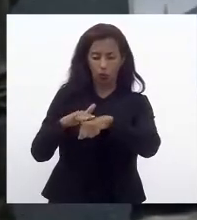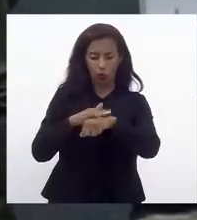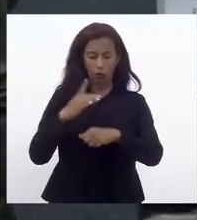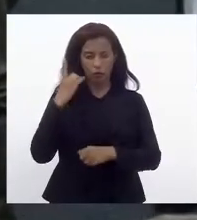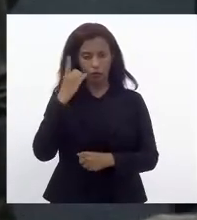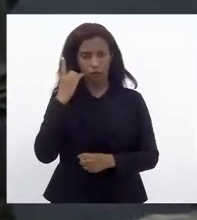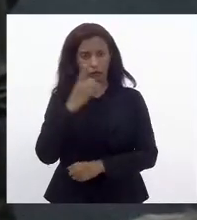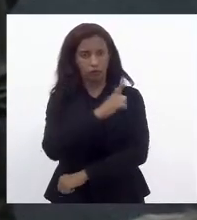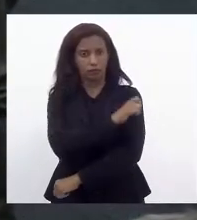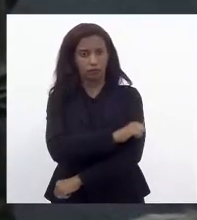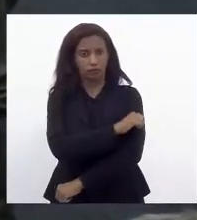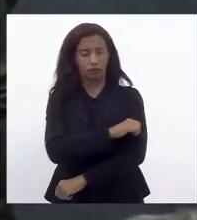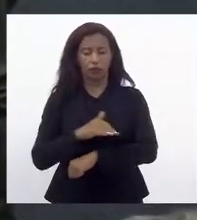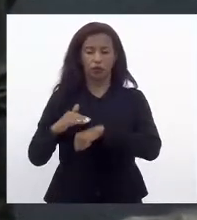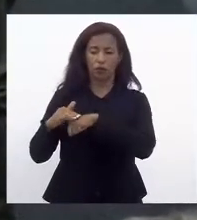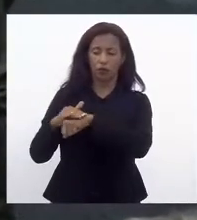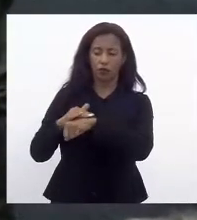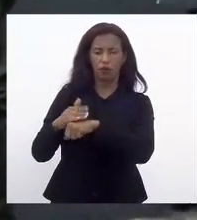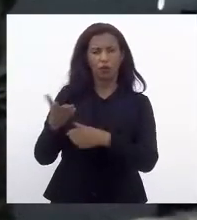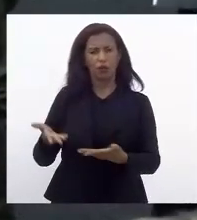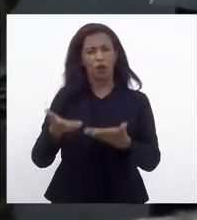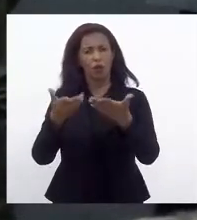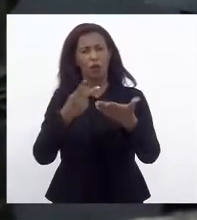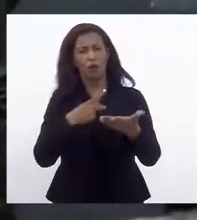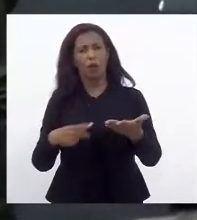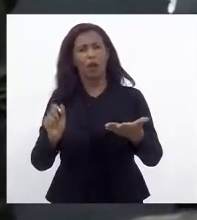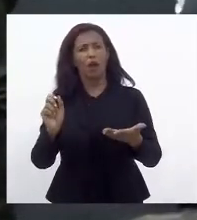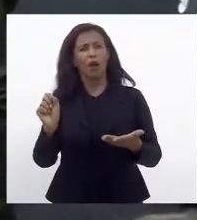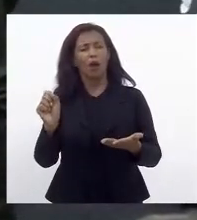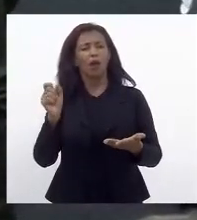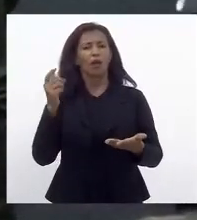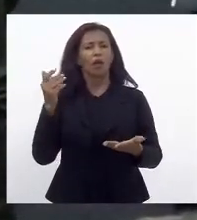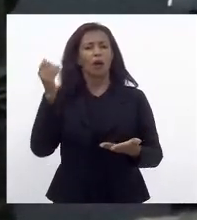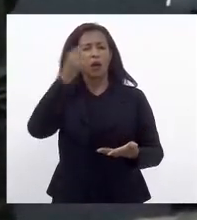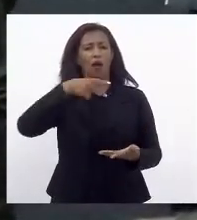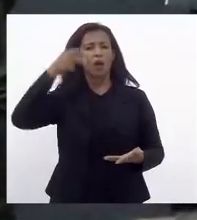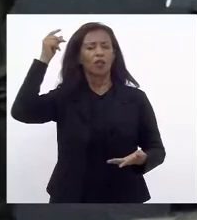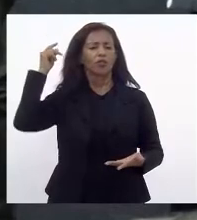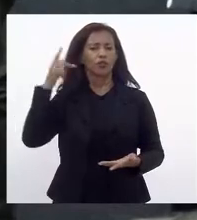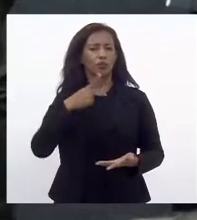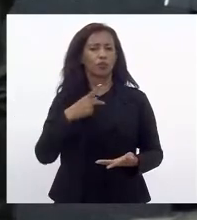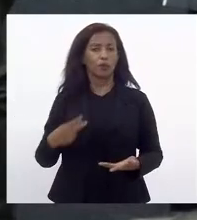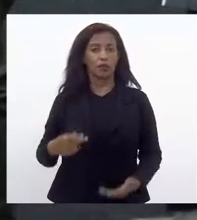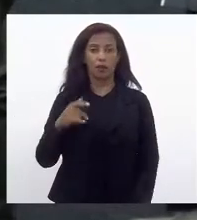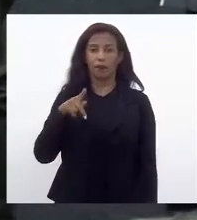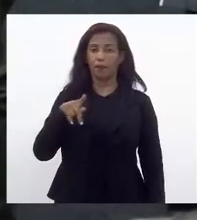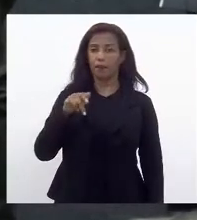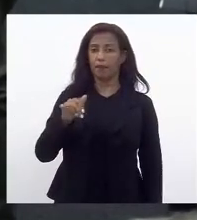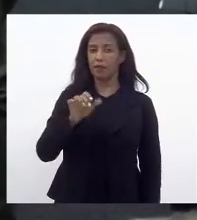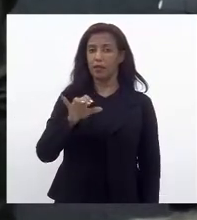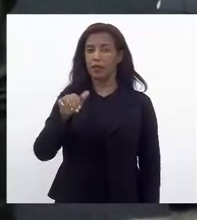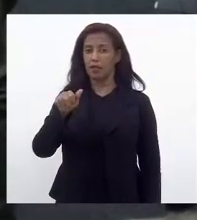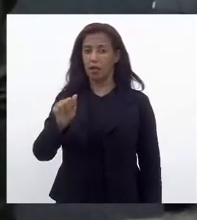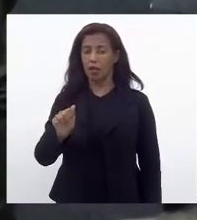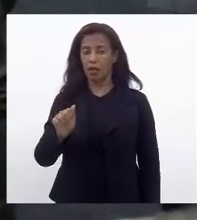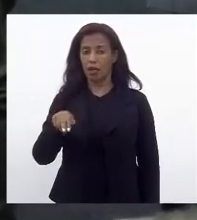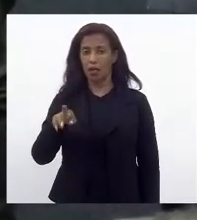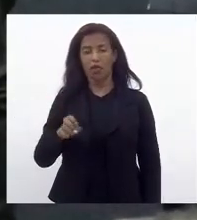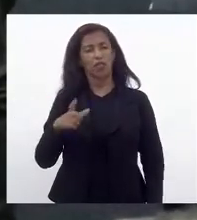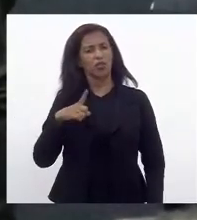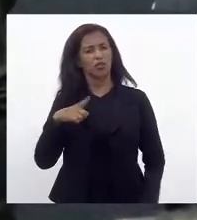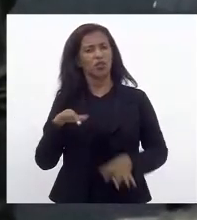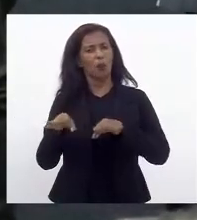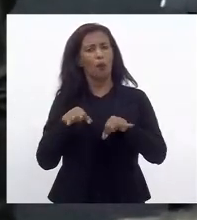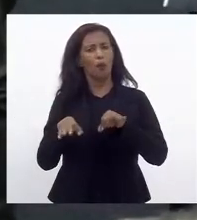deputada enfermeira Rejane, conversando com Vossa Excelência, com o antigo presidente Jorge Pisciani, inclusive tinha um projeto